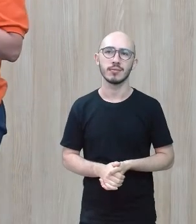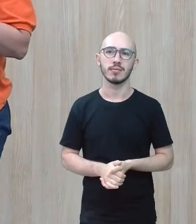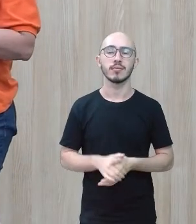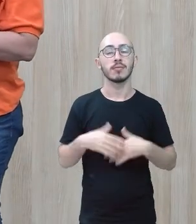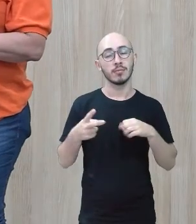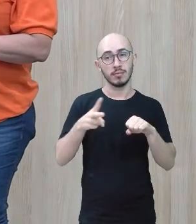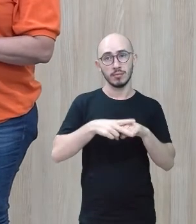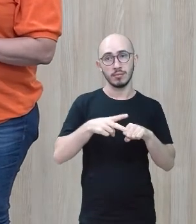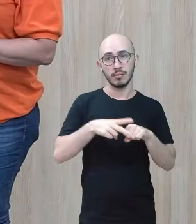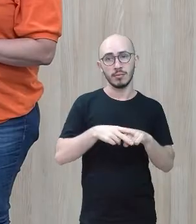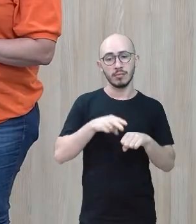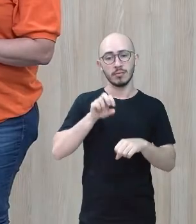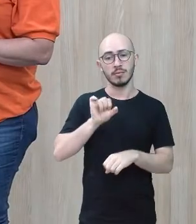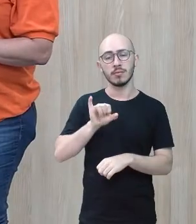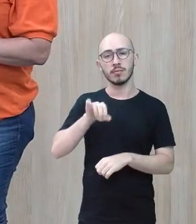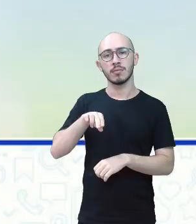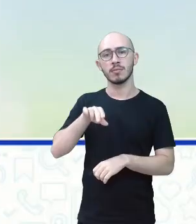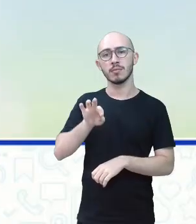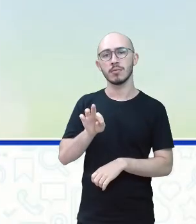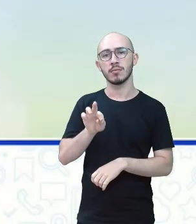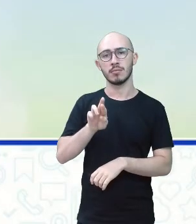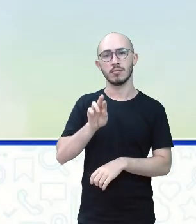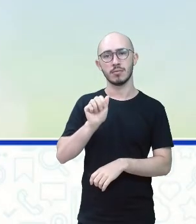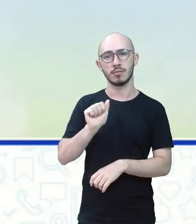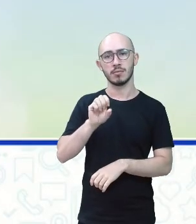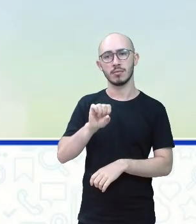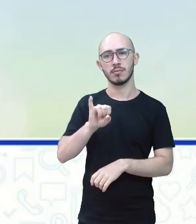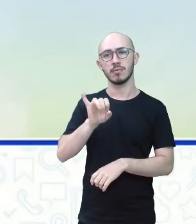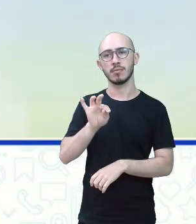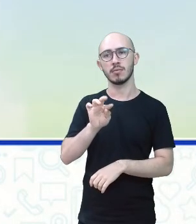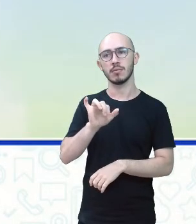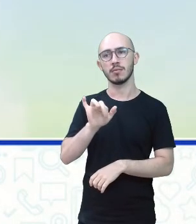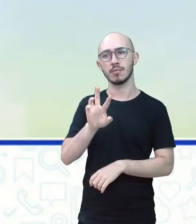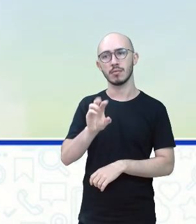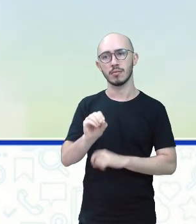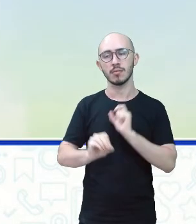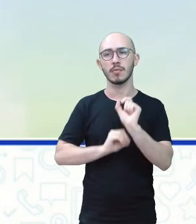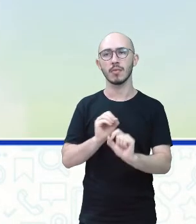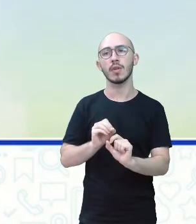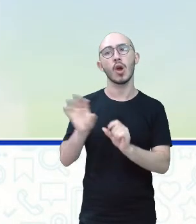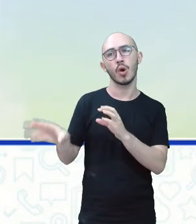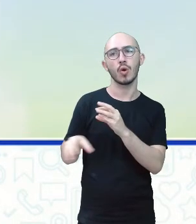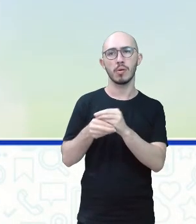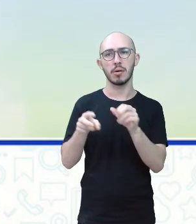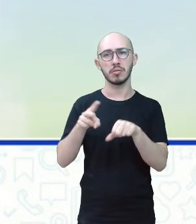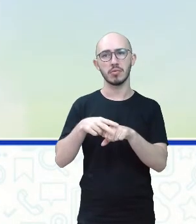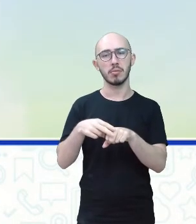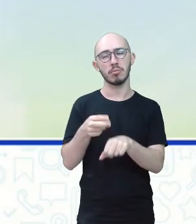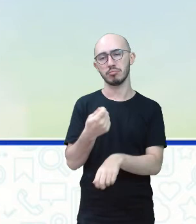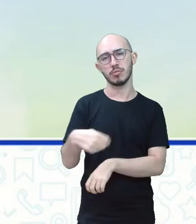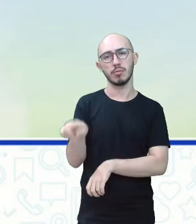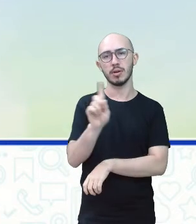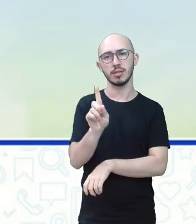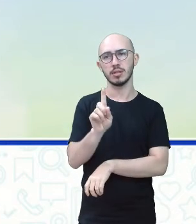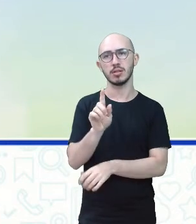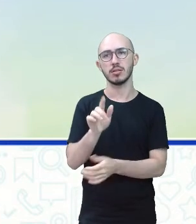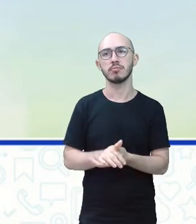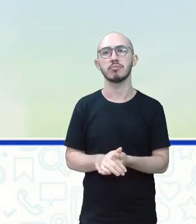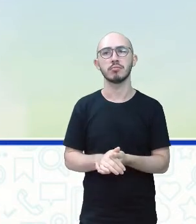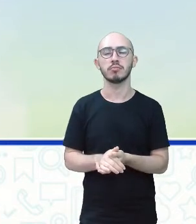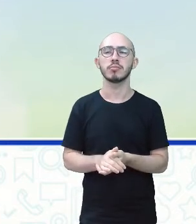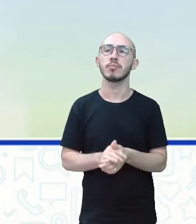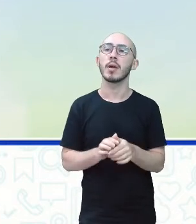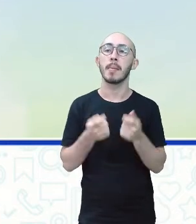O verbo intransitivo não exige complementos verbais, objeto direto ou indireto, mas